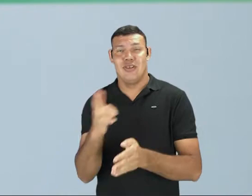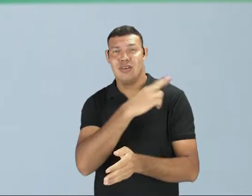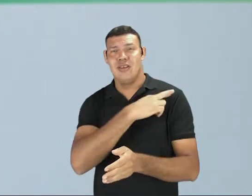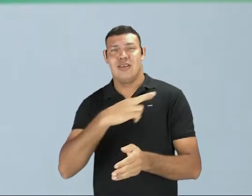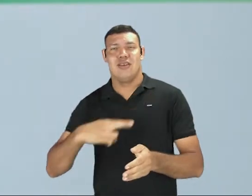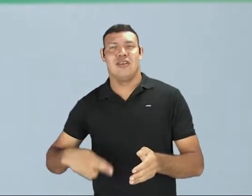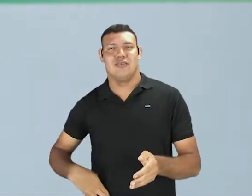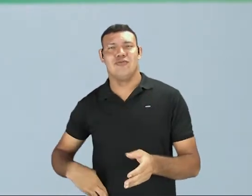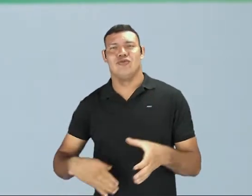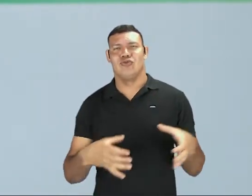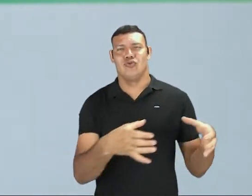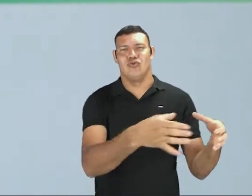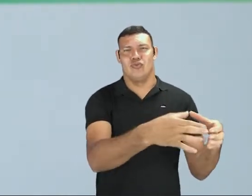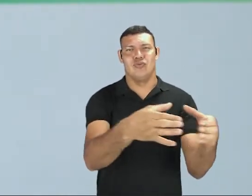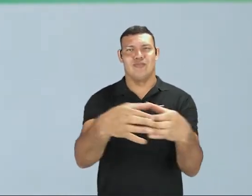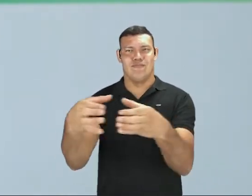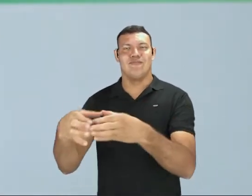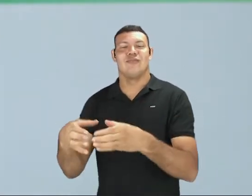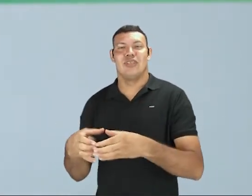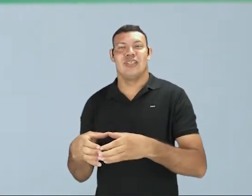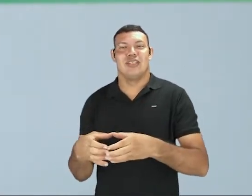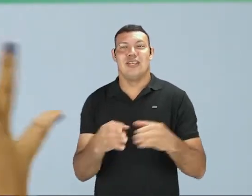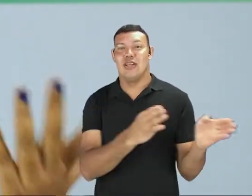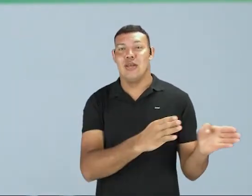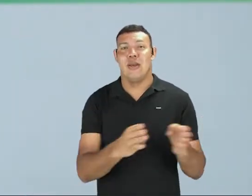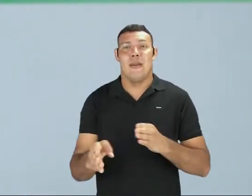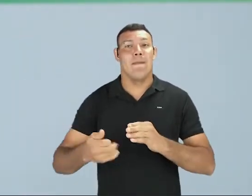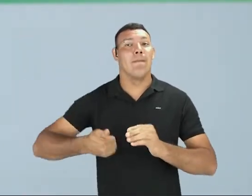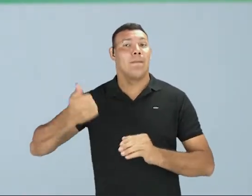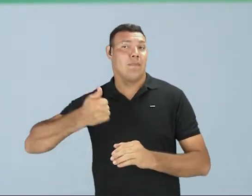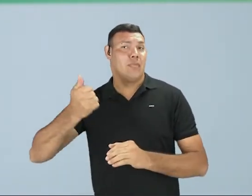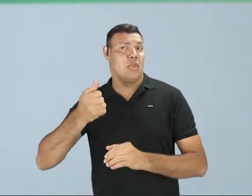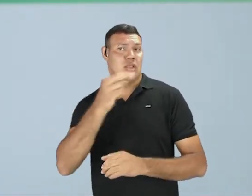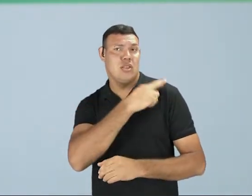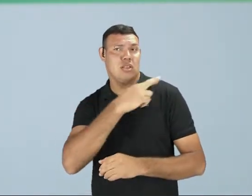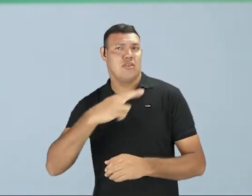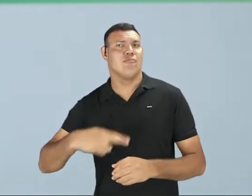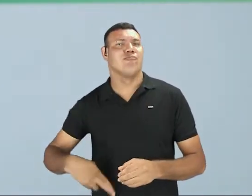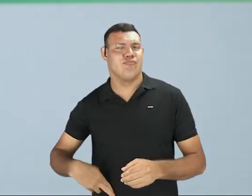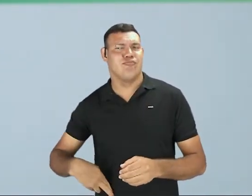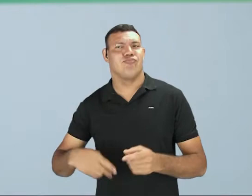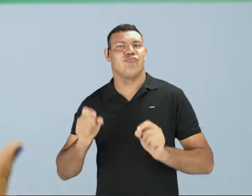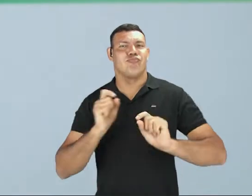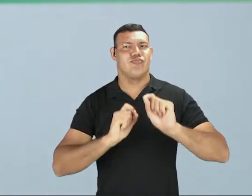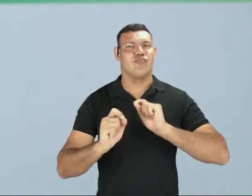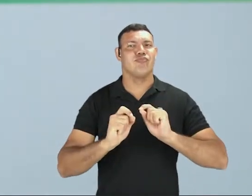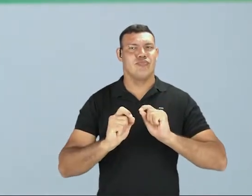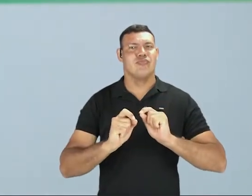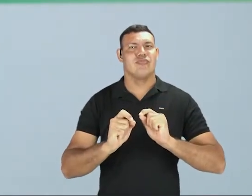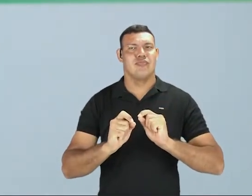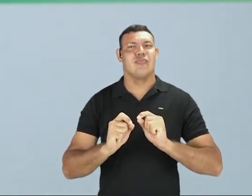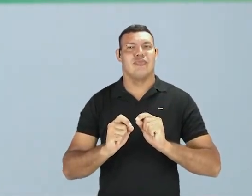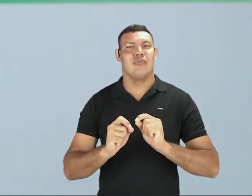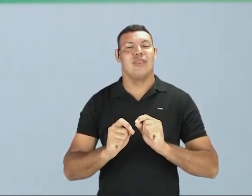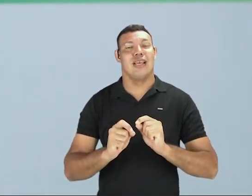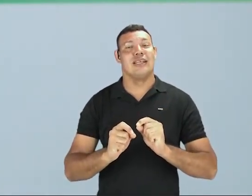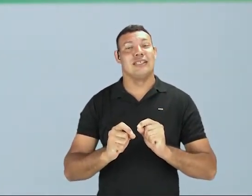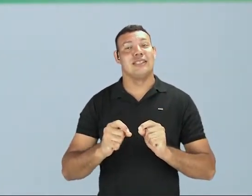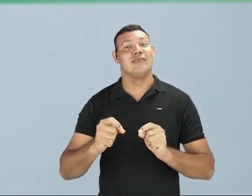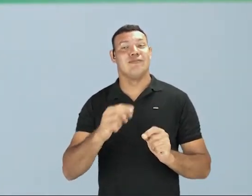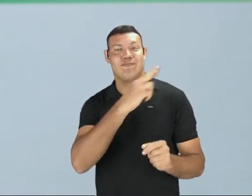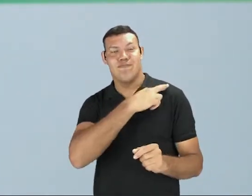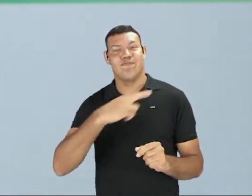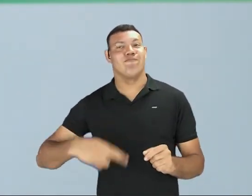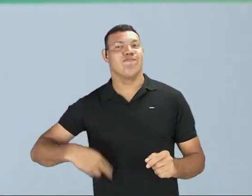República Oligárquica, né? Esse período é chamado de Primeira República, fazendo alusão, então, à Segunda República, né, que nós vamos